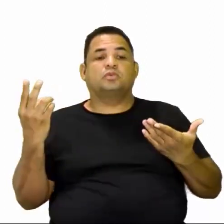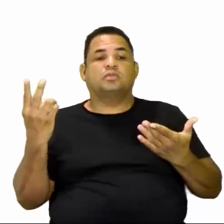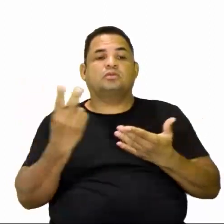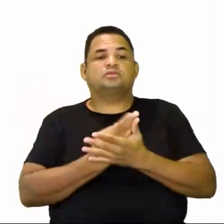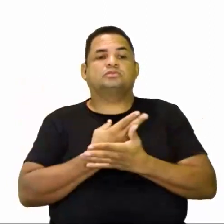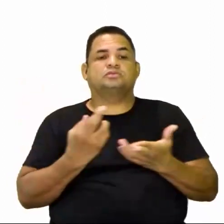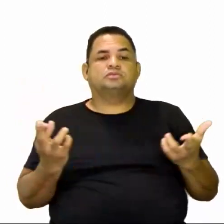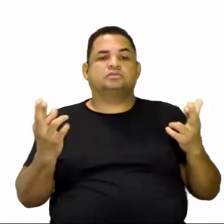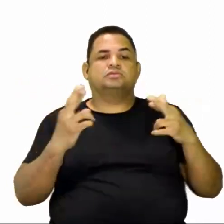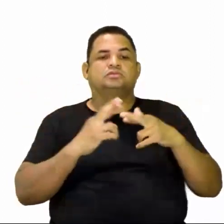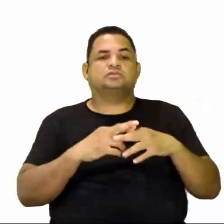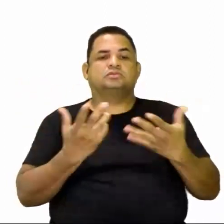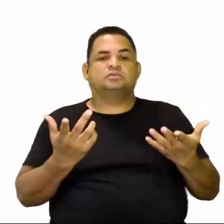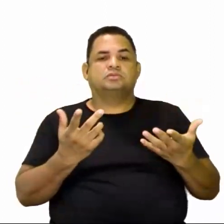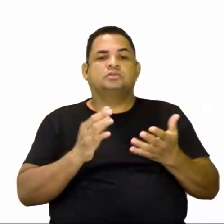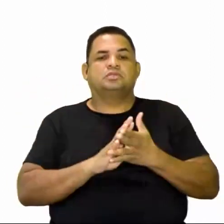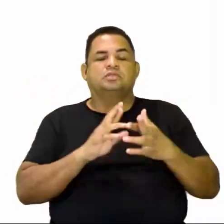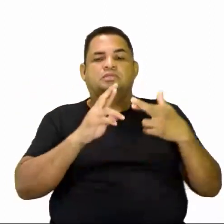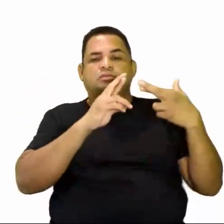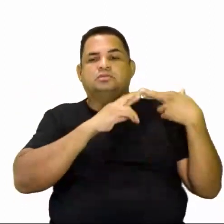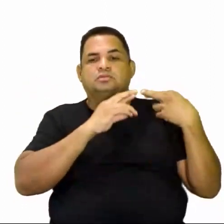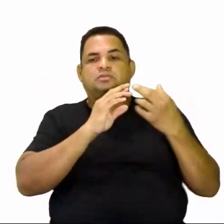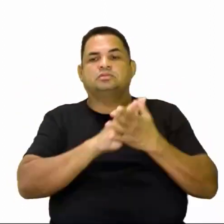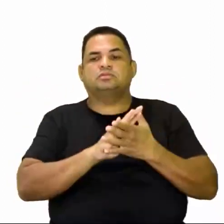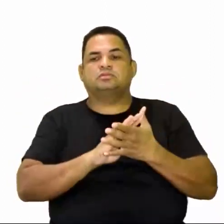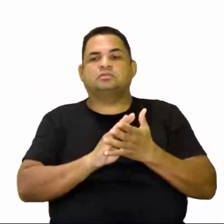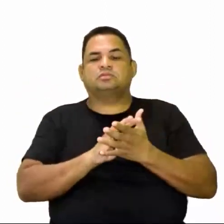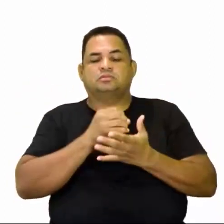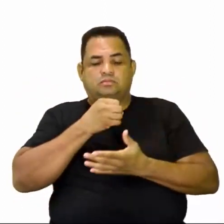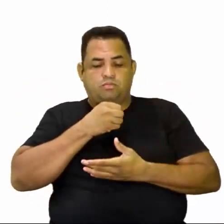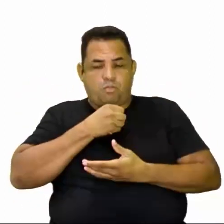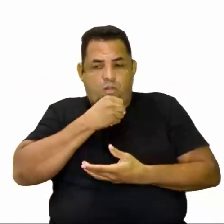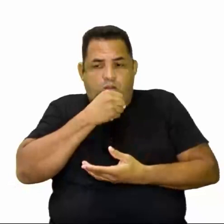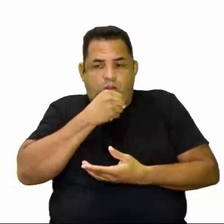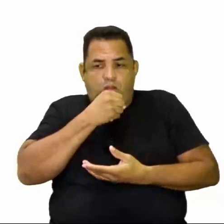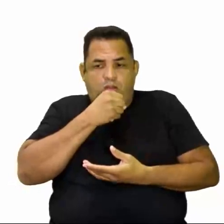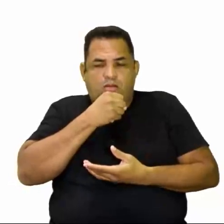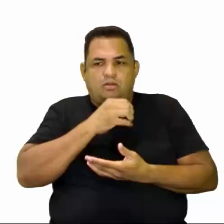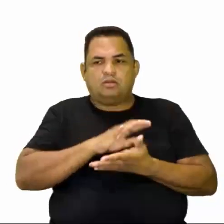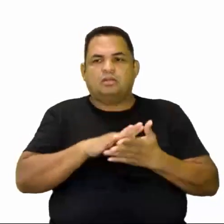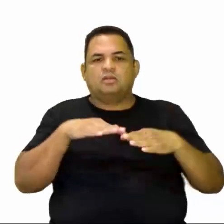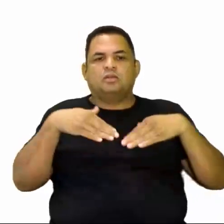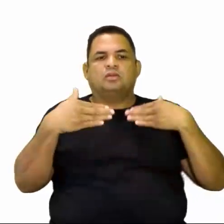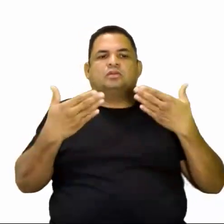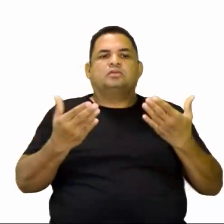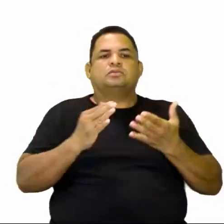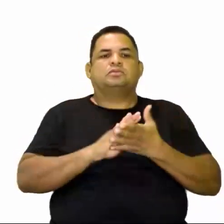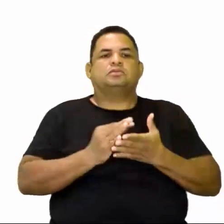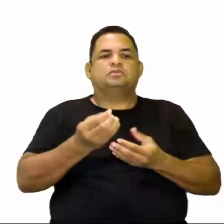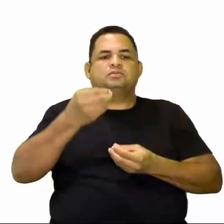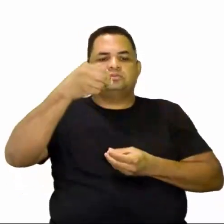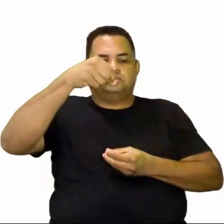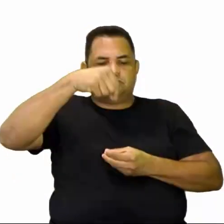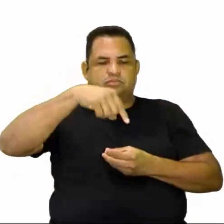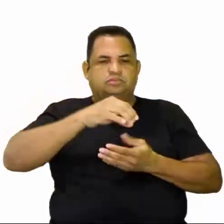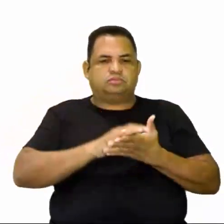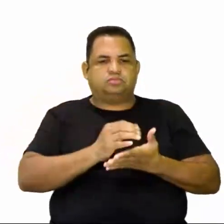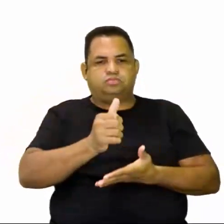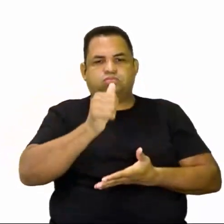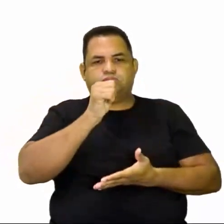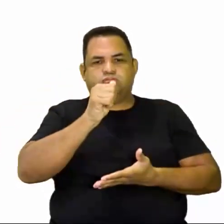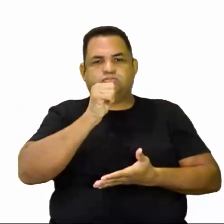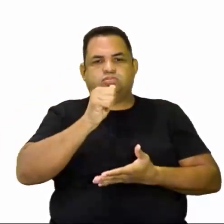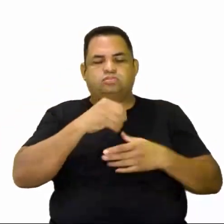Ele é, inclusive, o responsável pela eructação, ou seja, o arroto, quando tomamos antiácidos